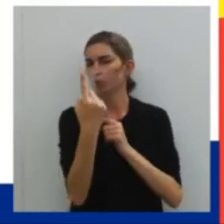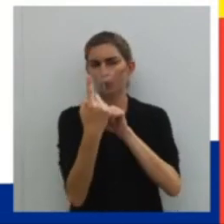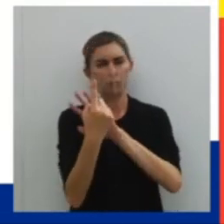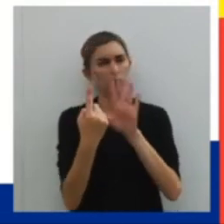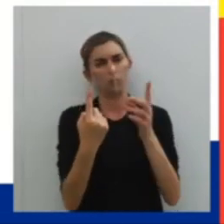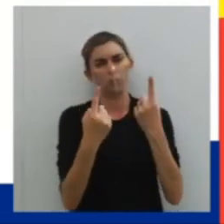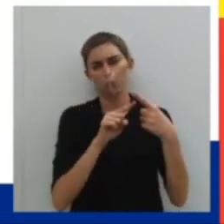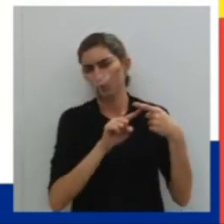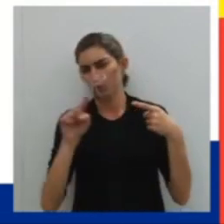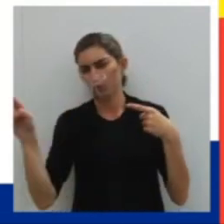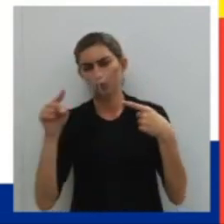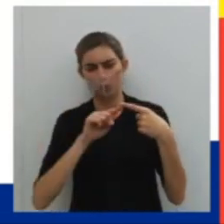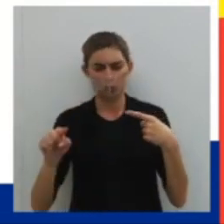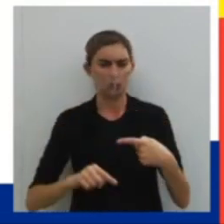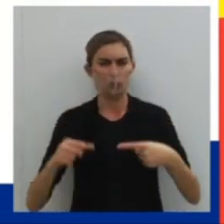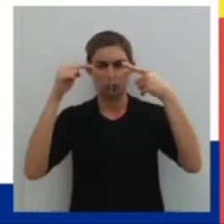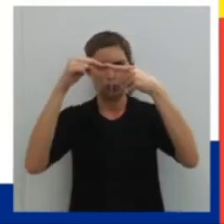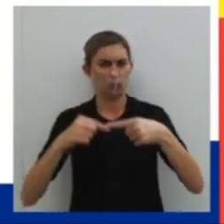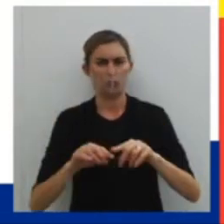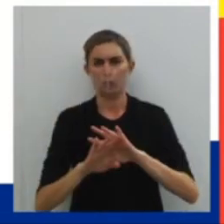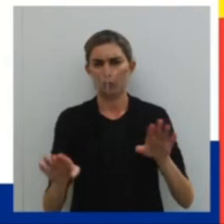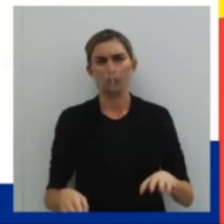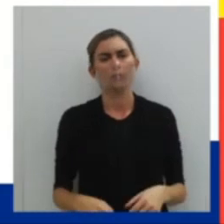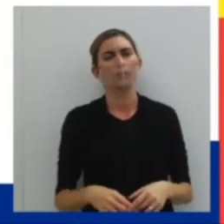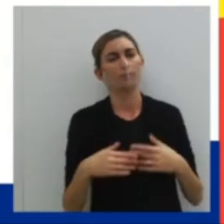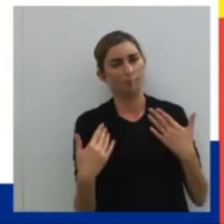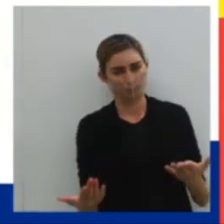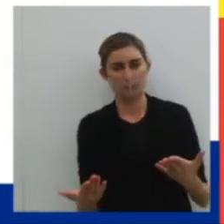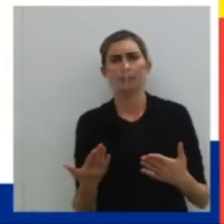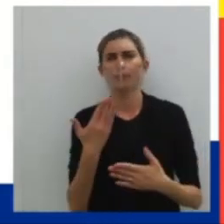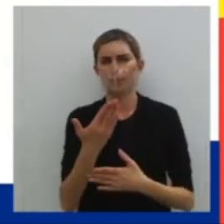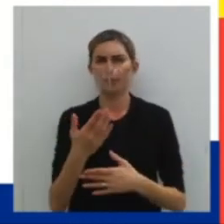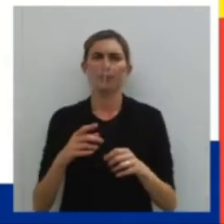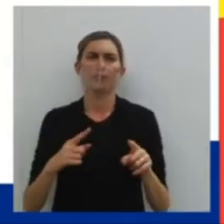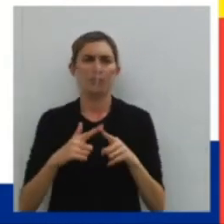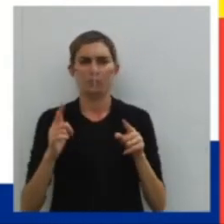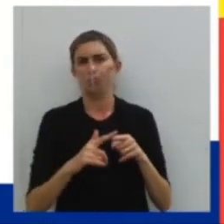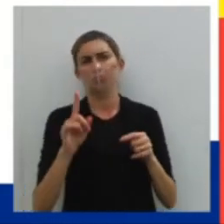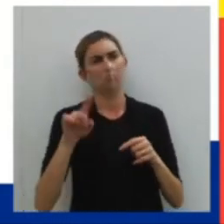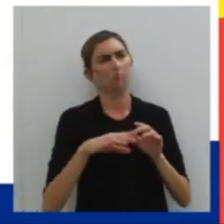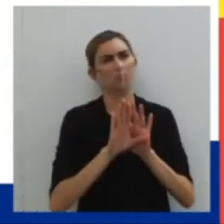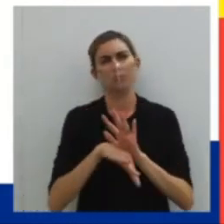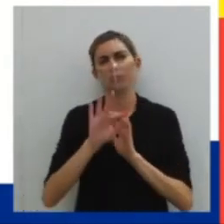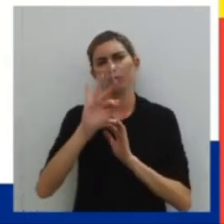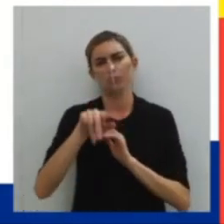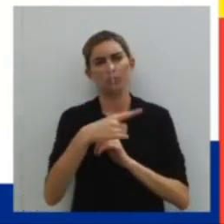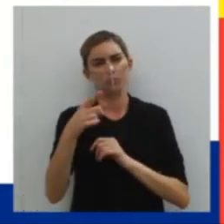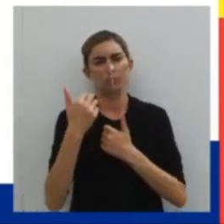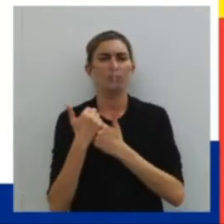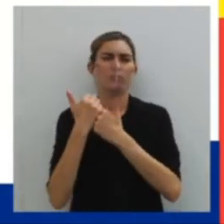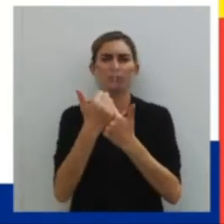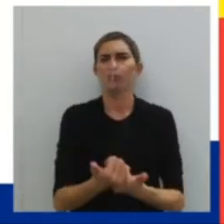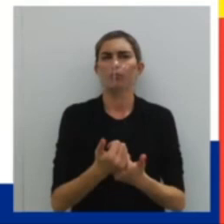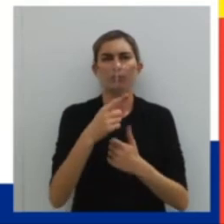apenas uma única relação com o conjunto B, beleza? Então, isso quebra o conceito de função e essa